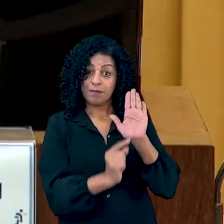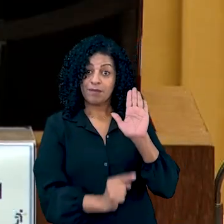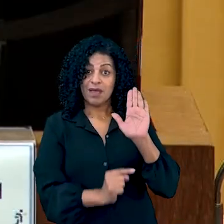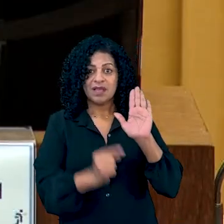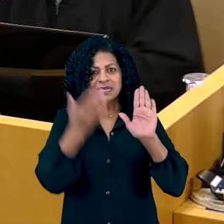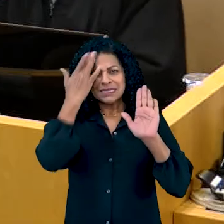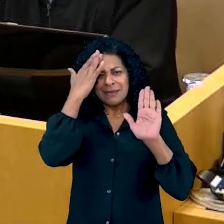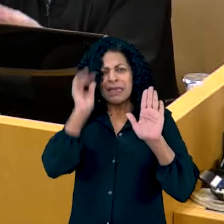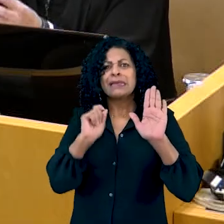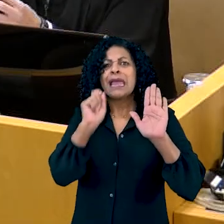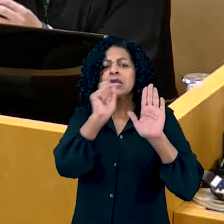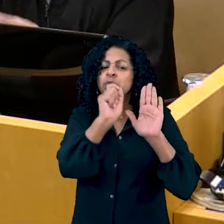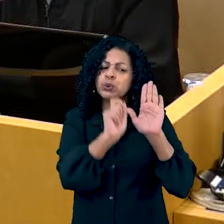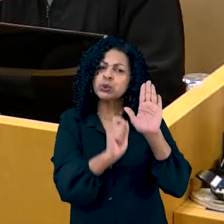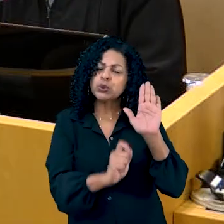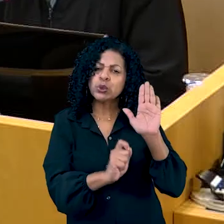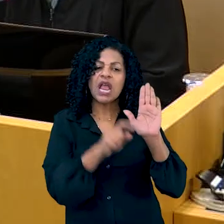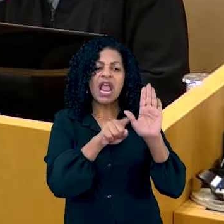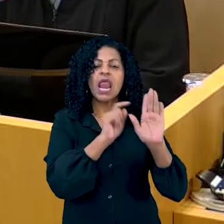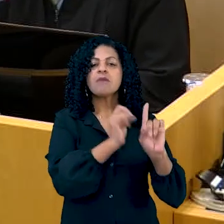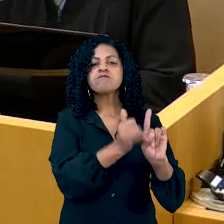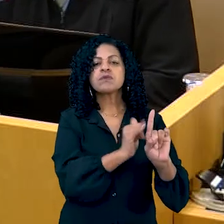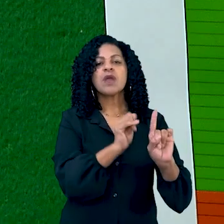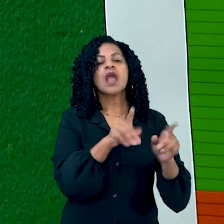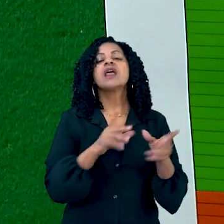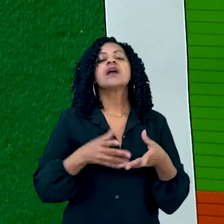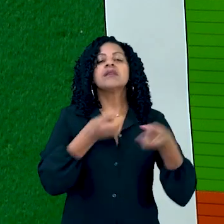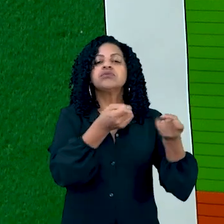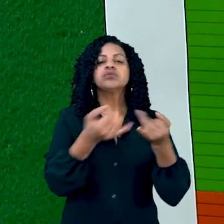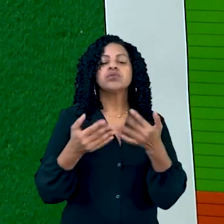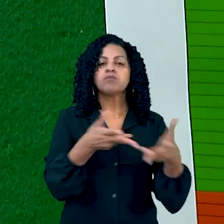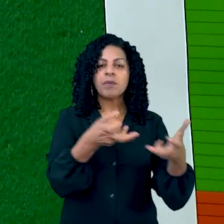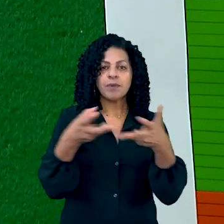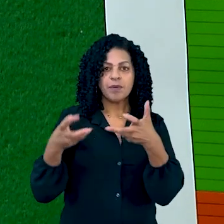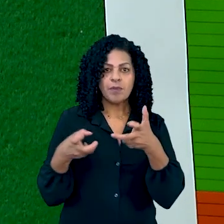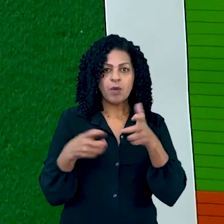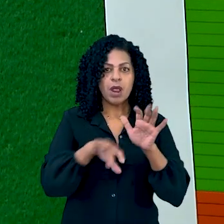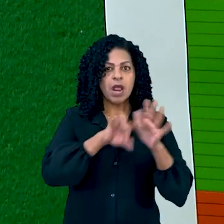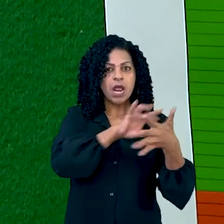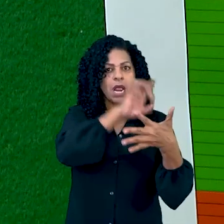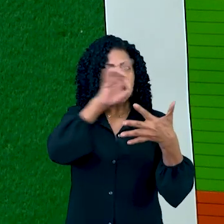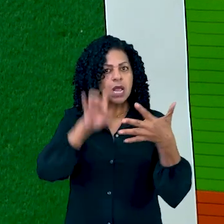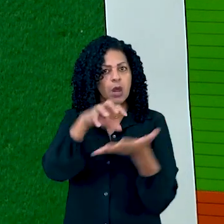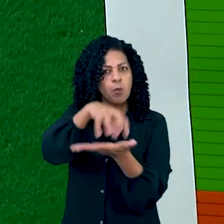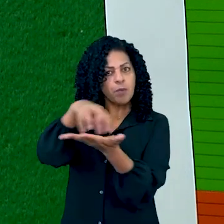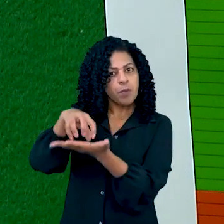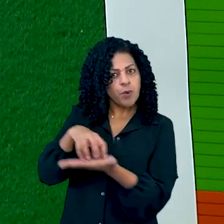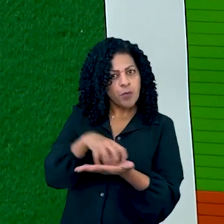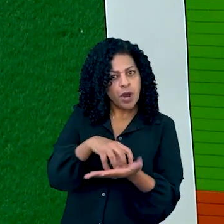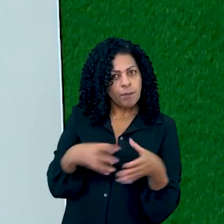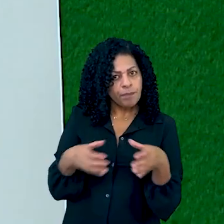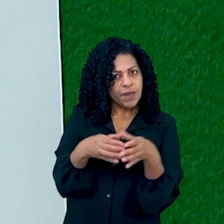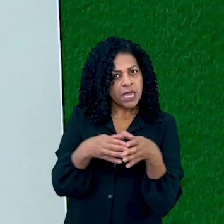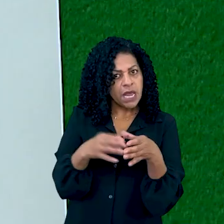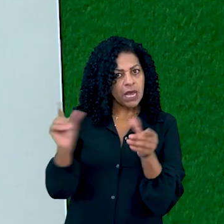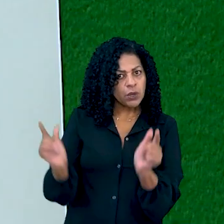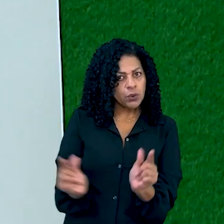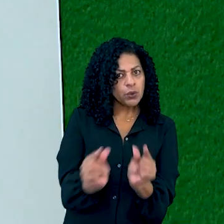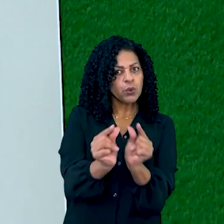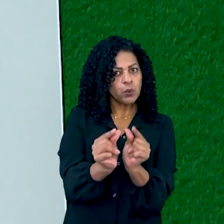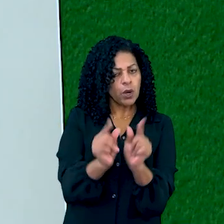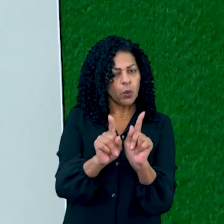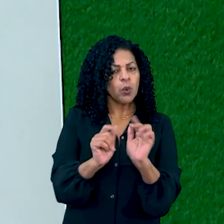sido identificados, a relatora observou que o fato de o quadro ser afixado em cada setor de trabalho, com equipes